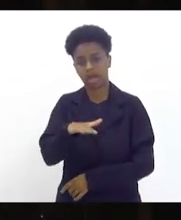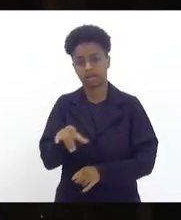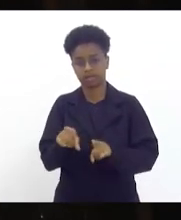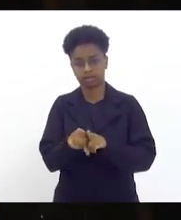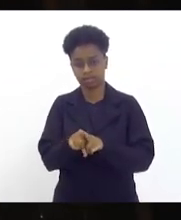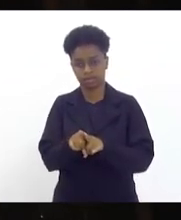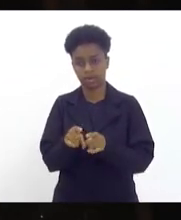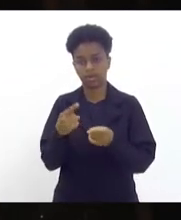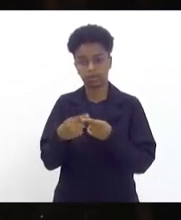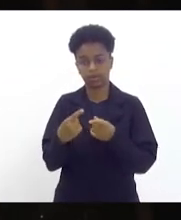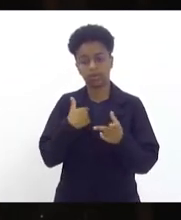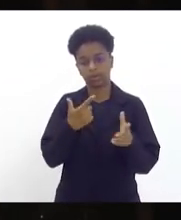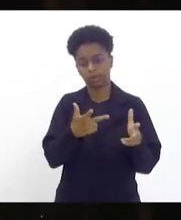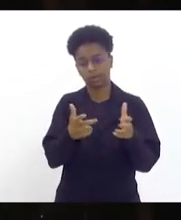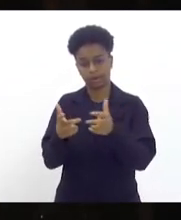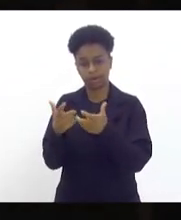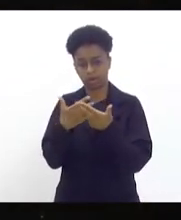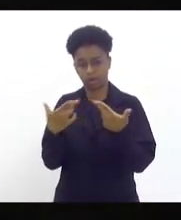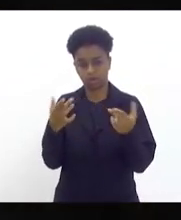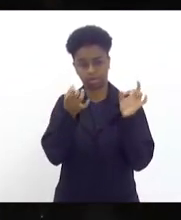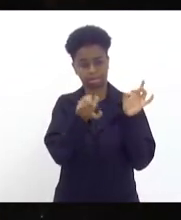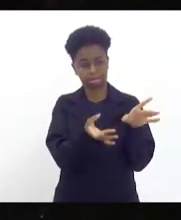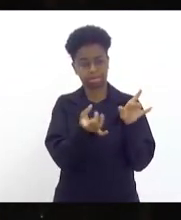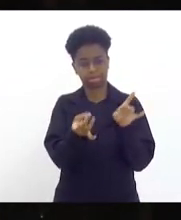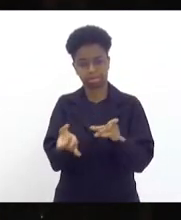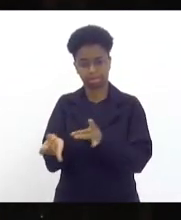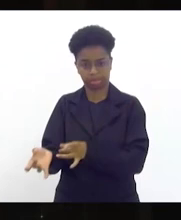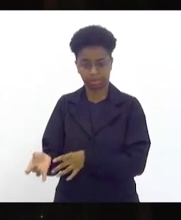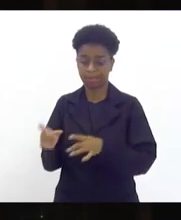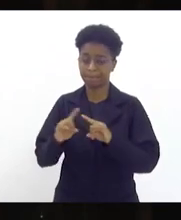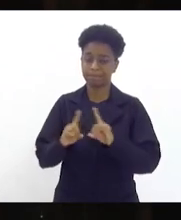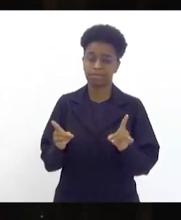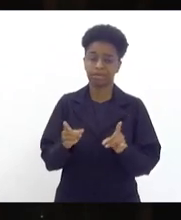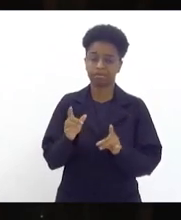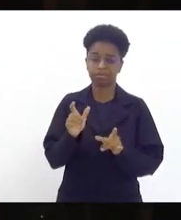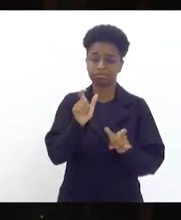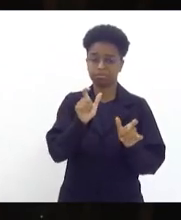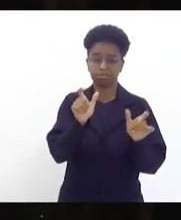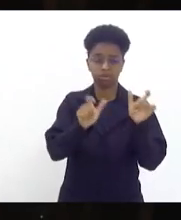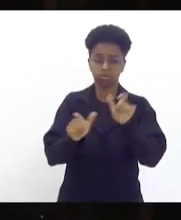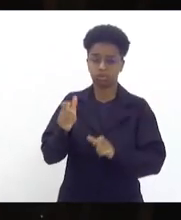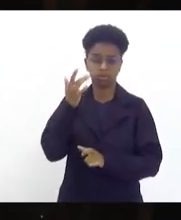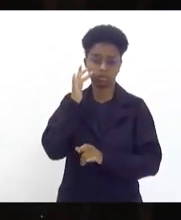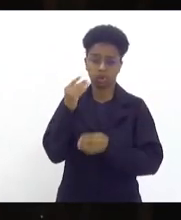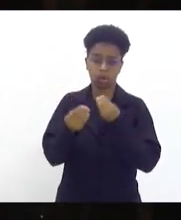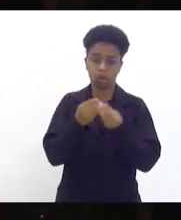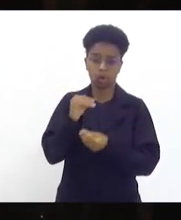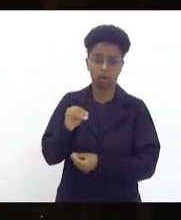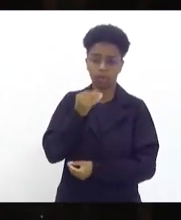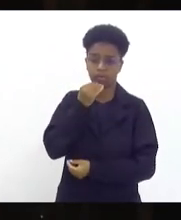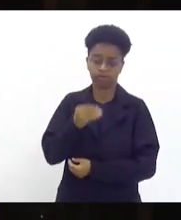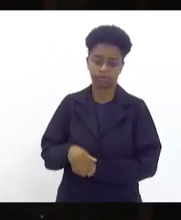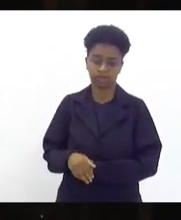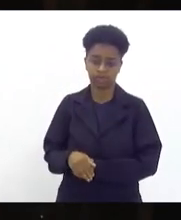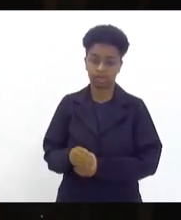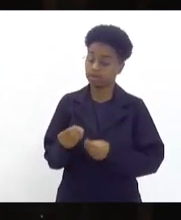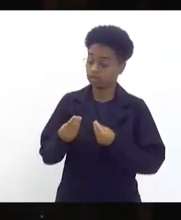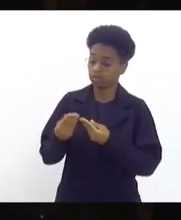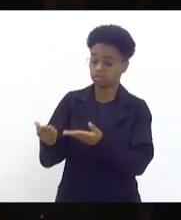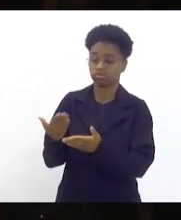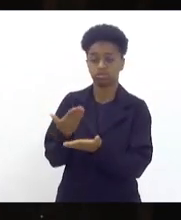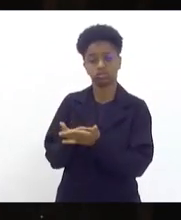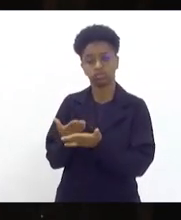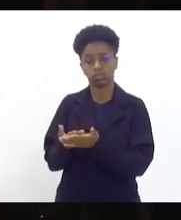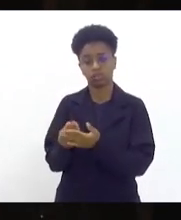que eu tô vendo muitas coisas aí largadas e ninguém sabe aproveitar como aproveitar coloca estudo Coloca